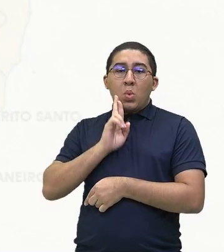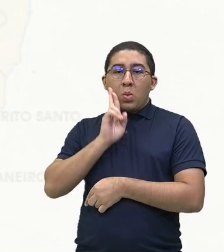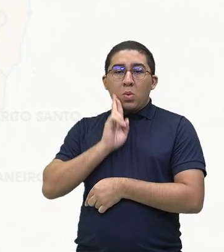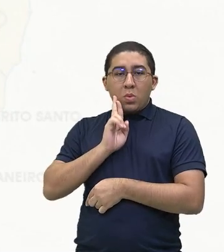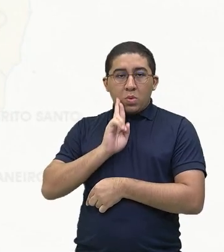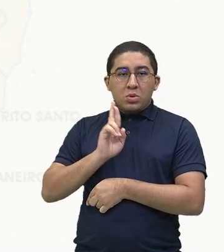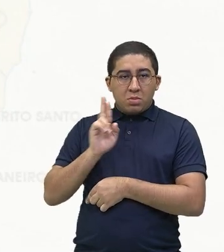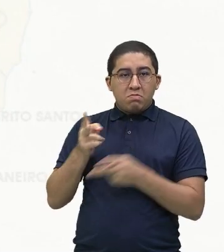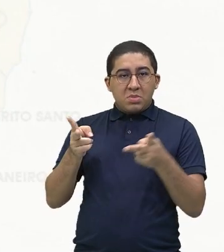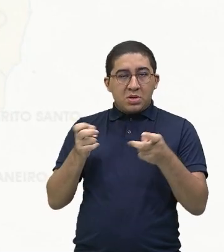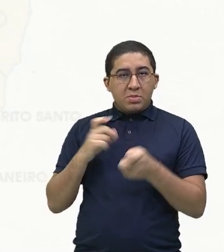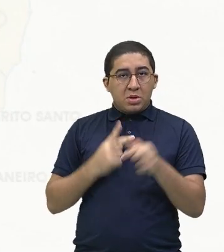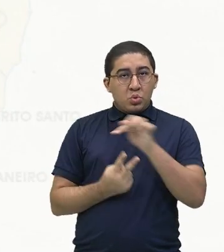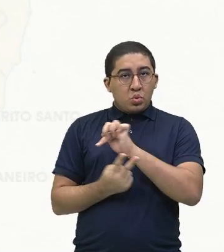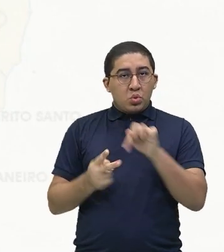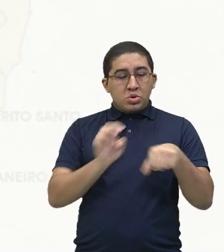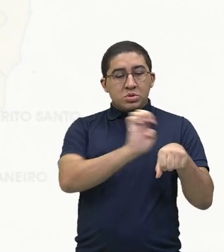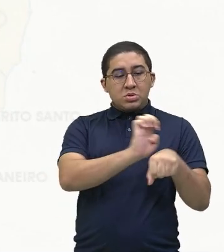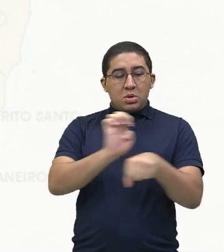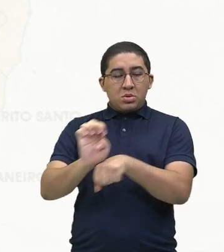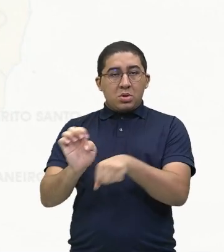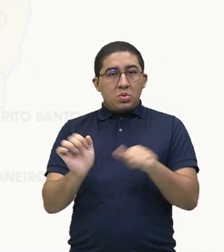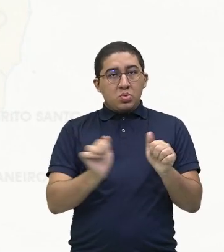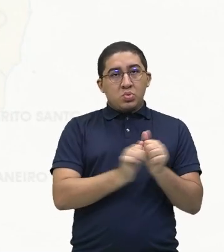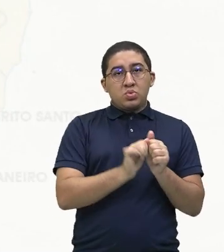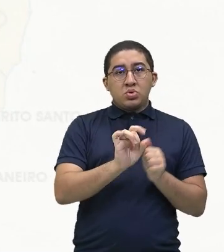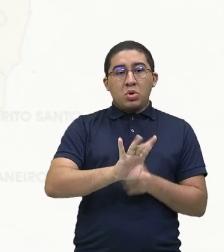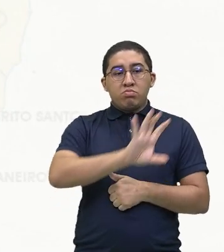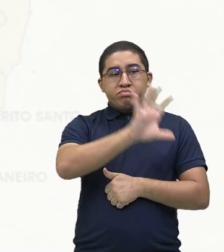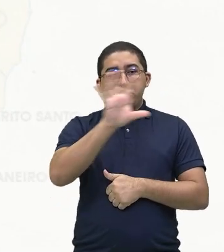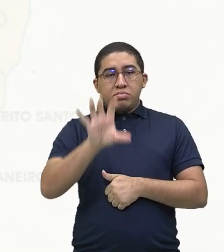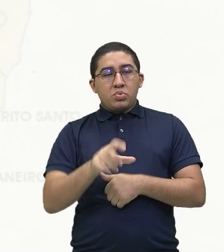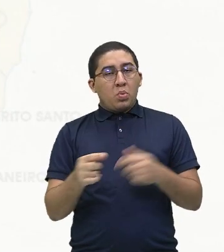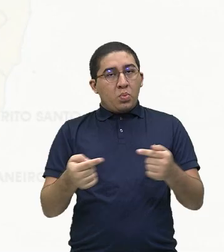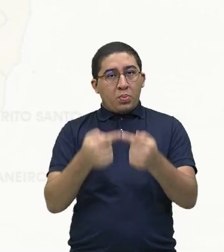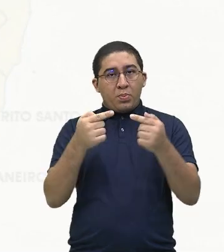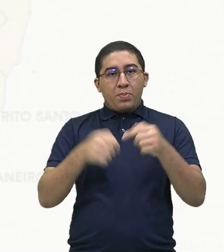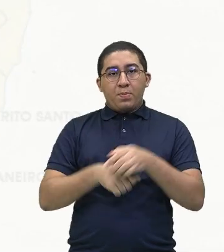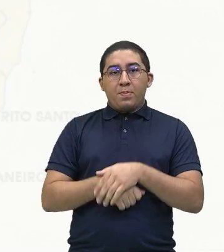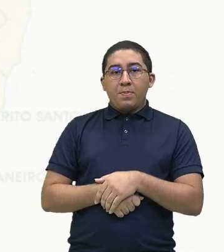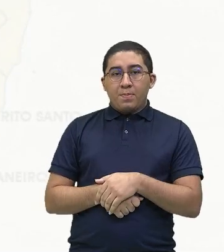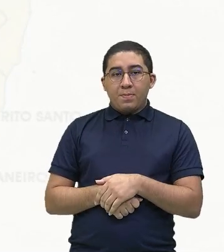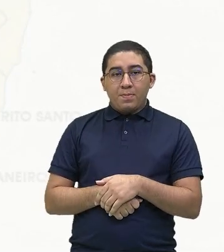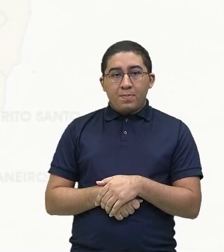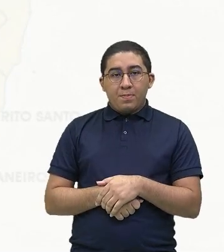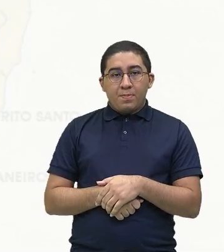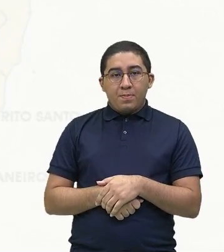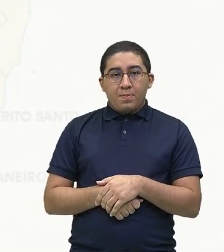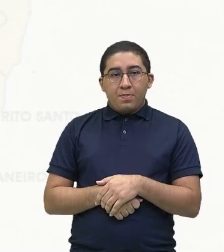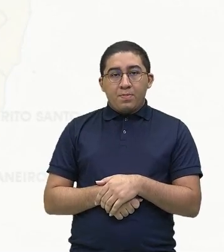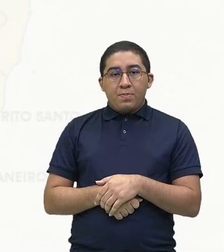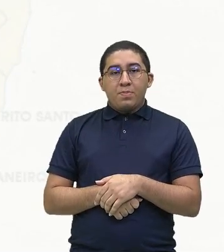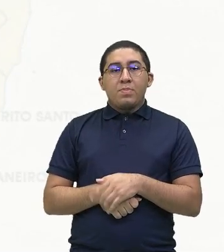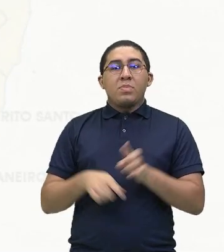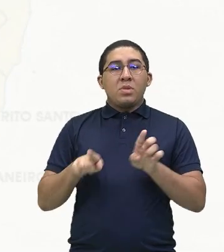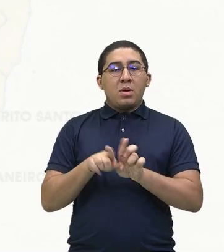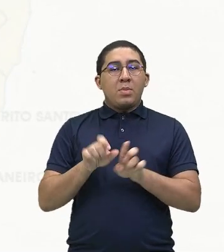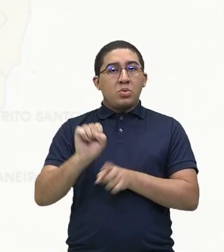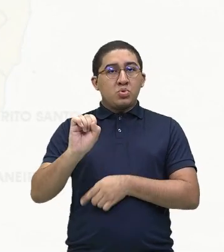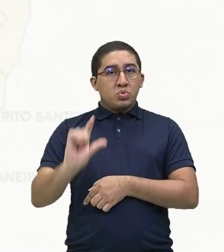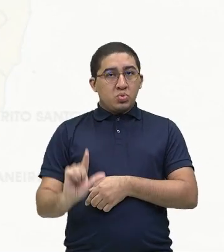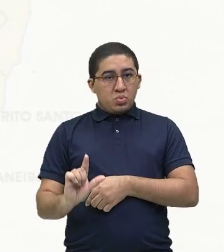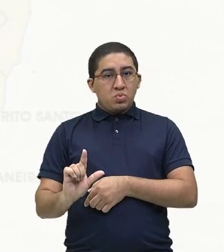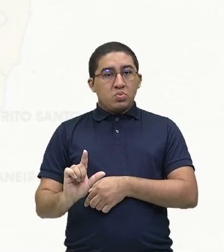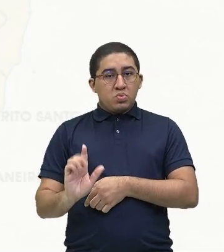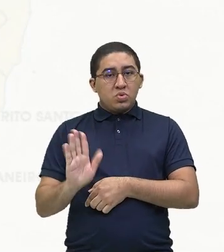Mato Grosso e Goiás, né? Apenas 2 territórios, 2 estados. O leste e a região sul, né? Que